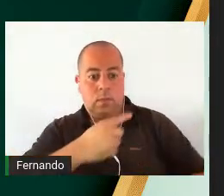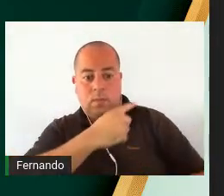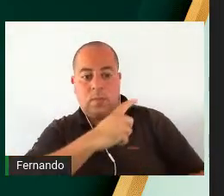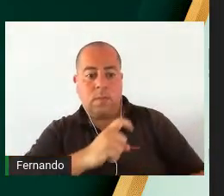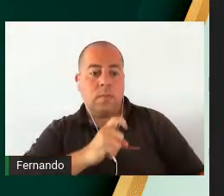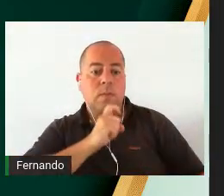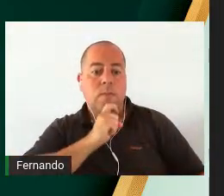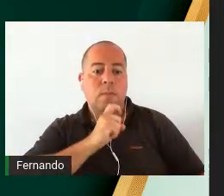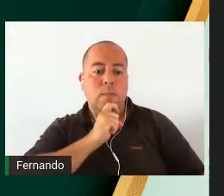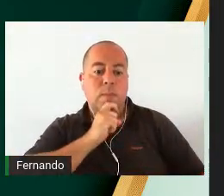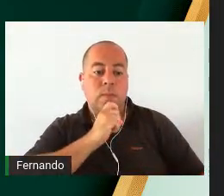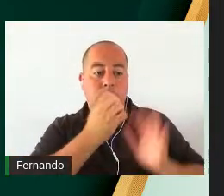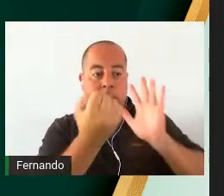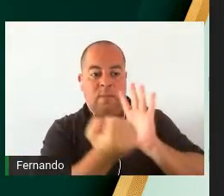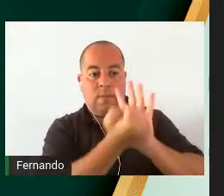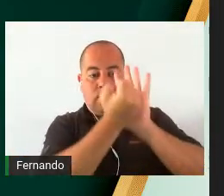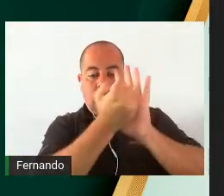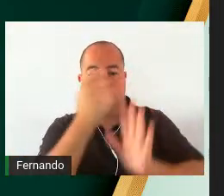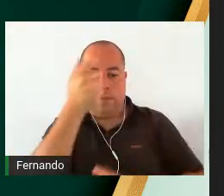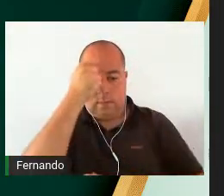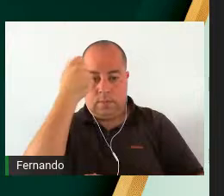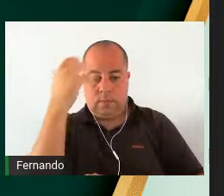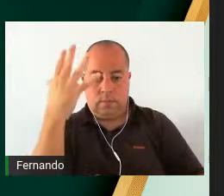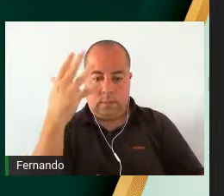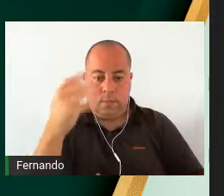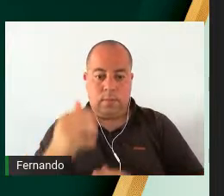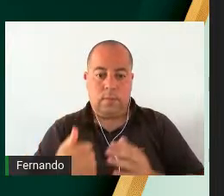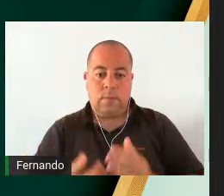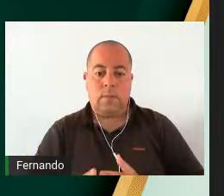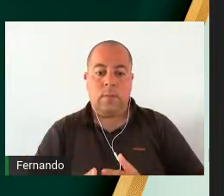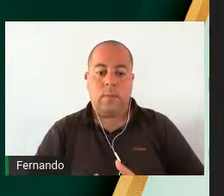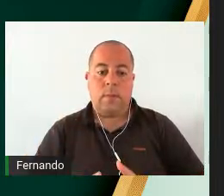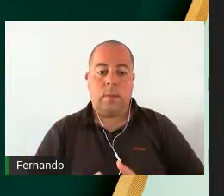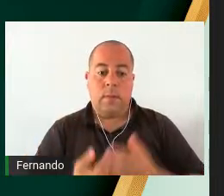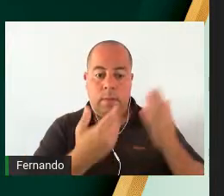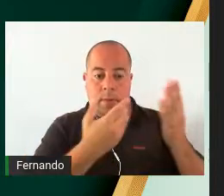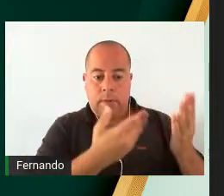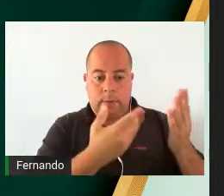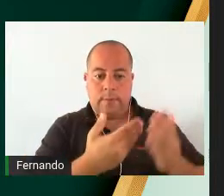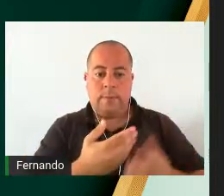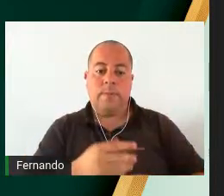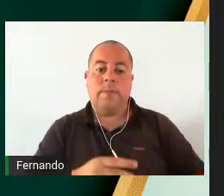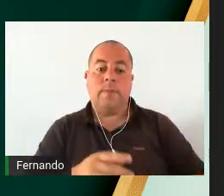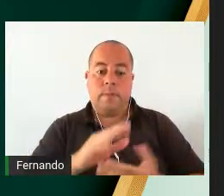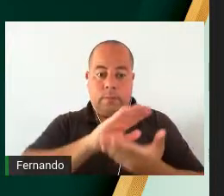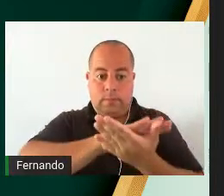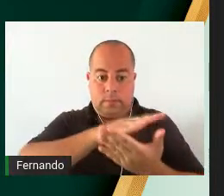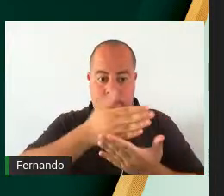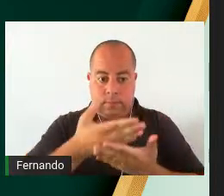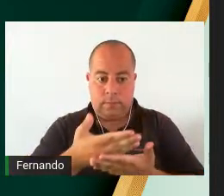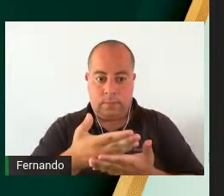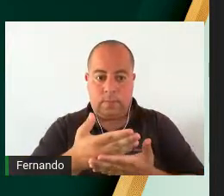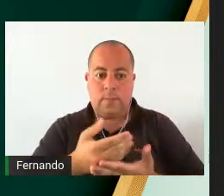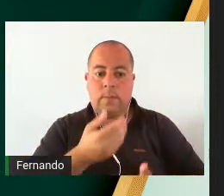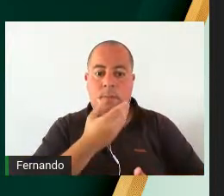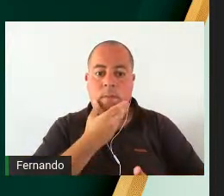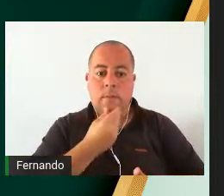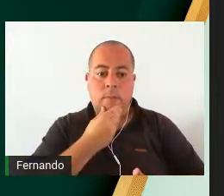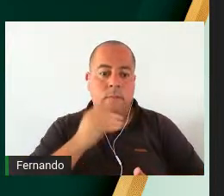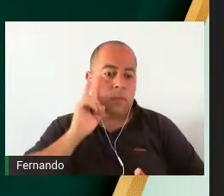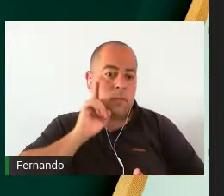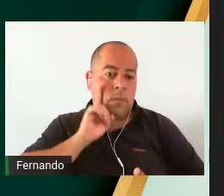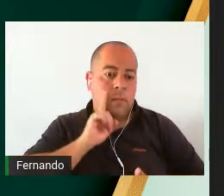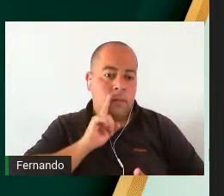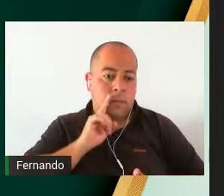o logo da Unipampa. À minha direita está o intérprete Fernando Ramírez de Carvalho, homem pardo,